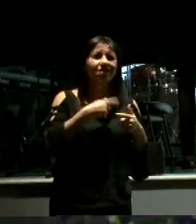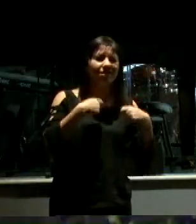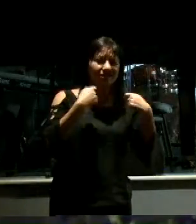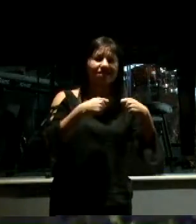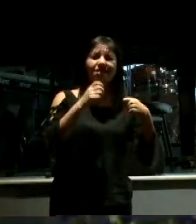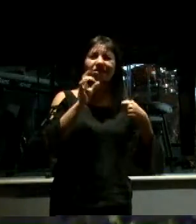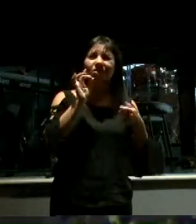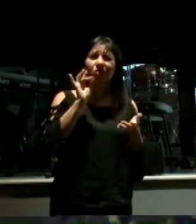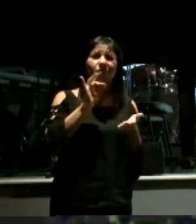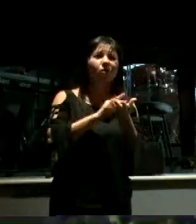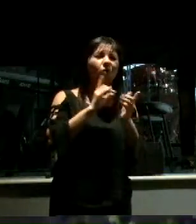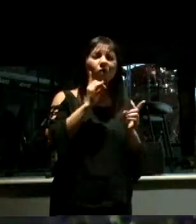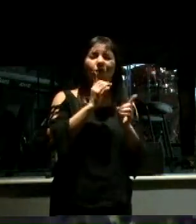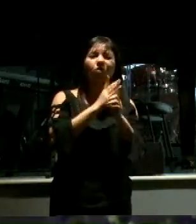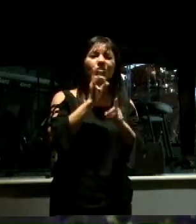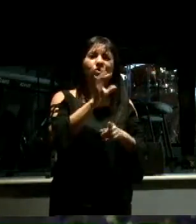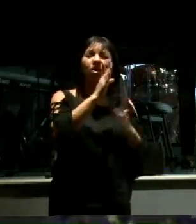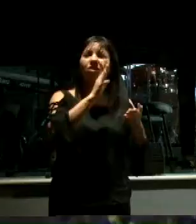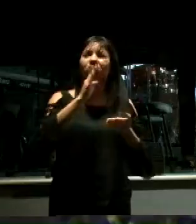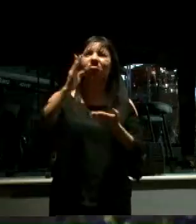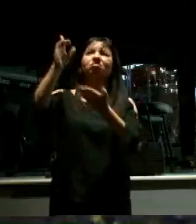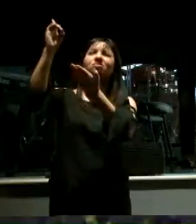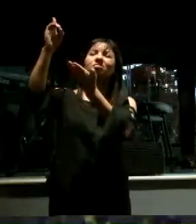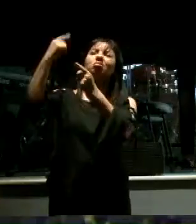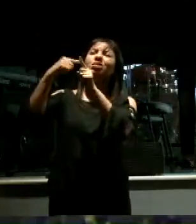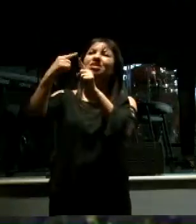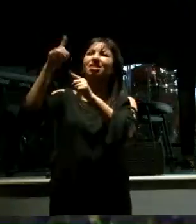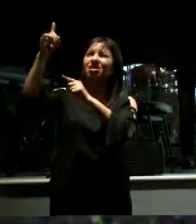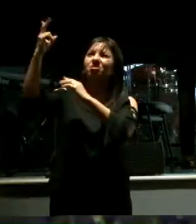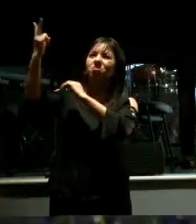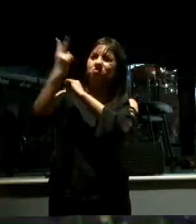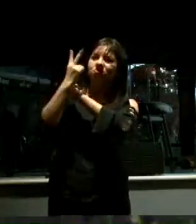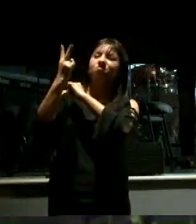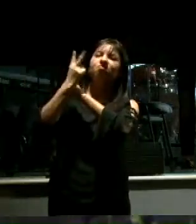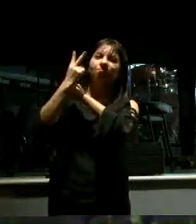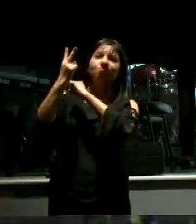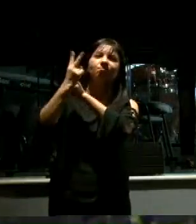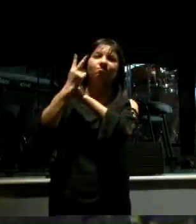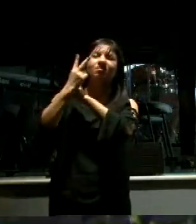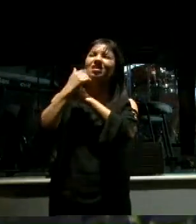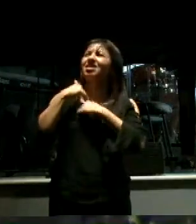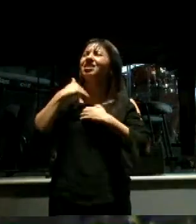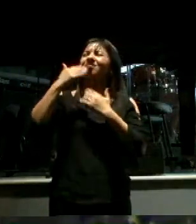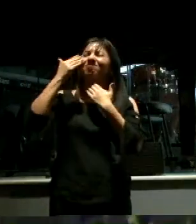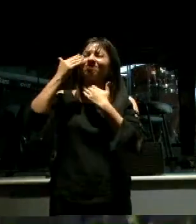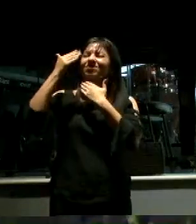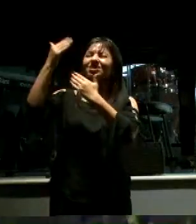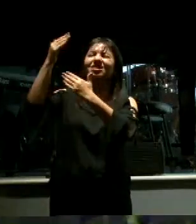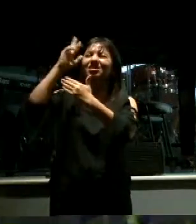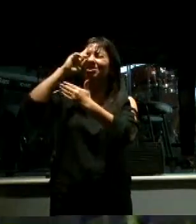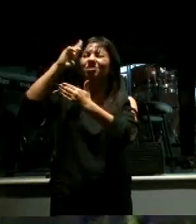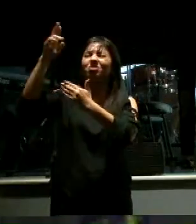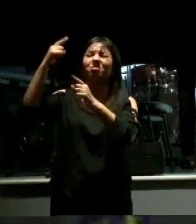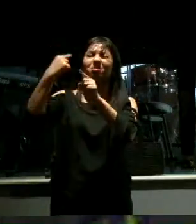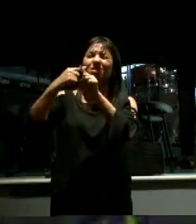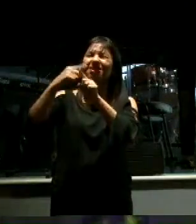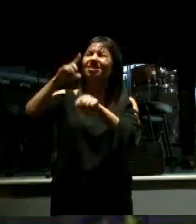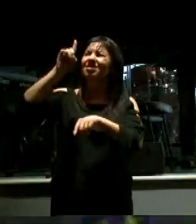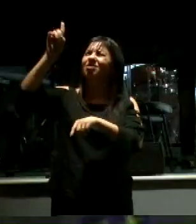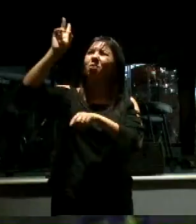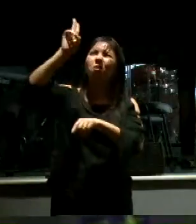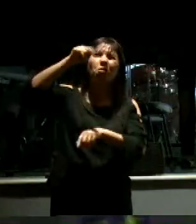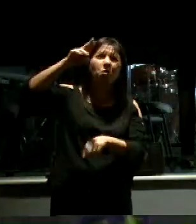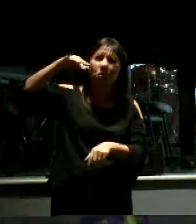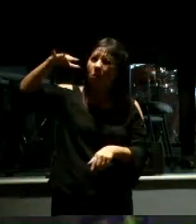mim. Eu te agradeço, Senhor, porque tu nunca tratas